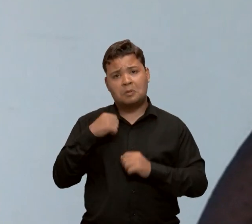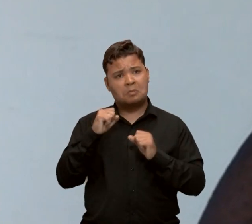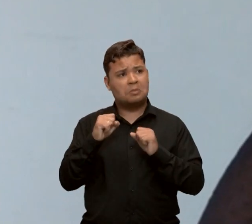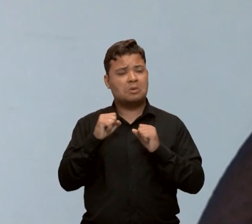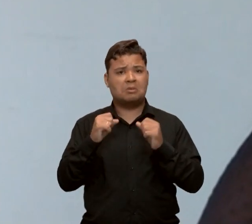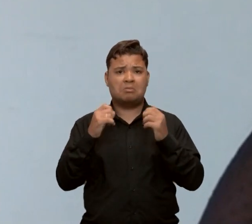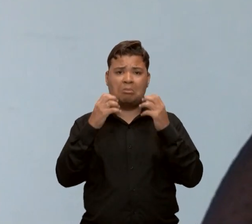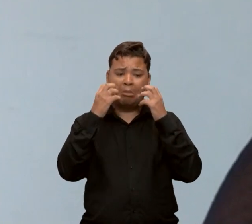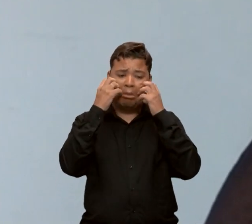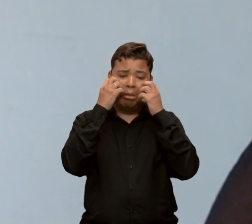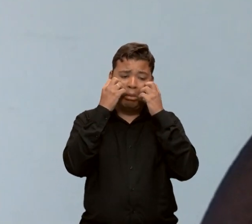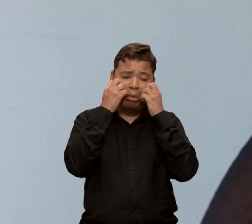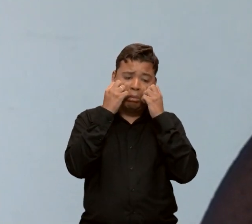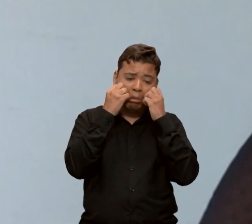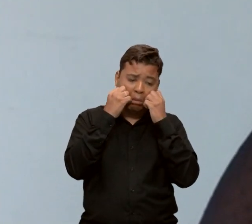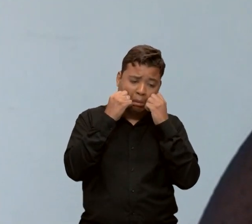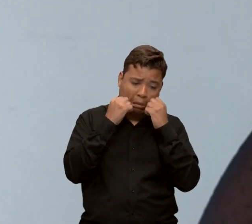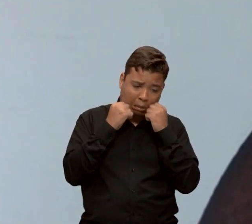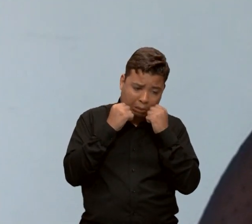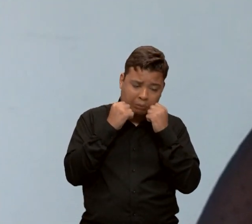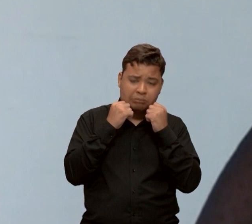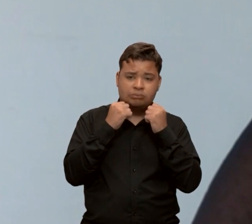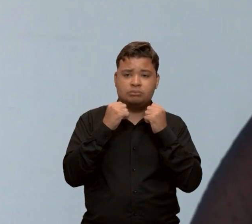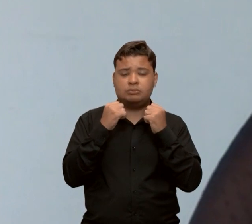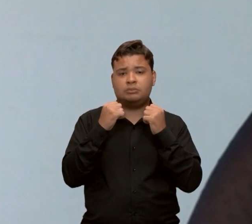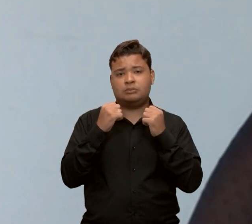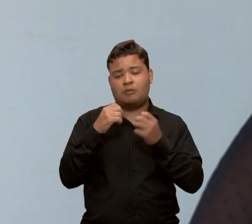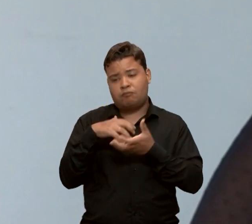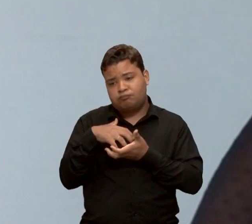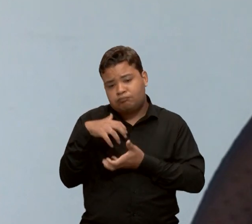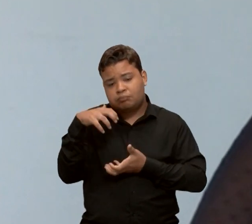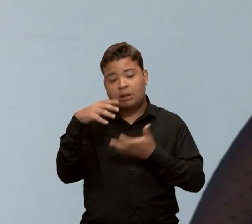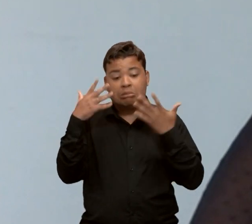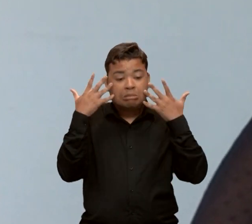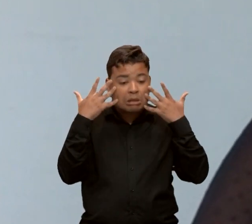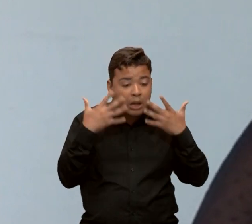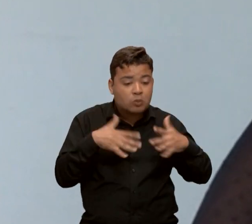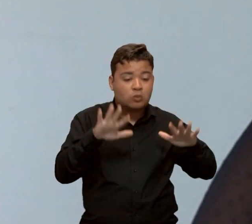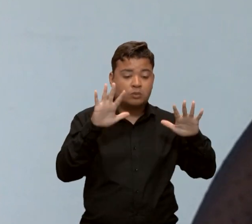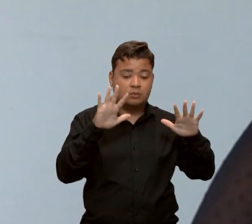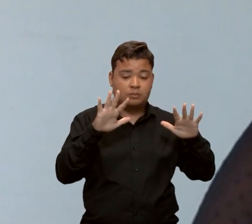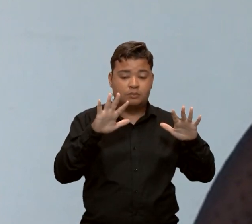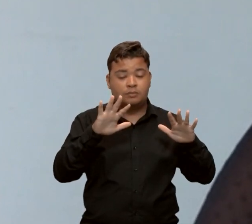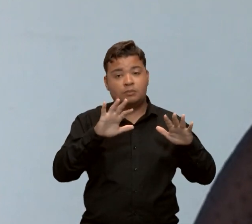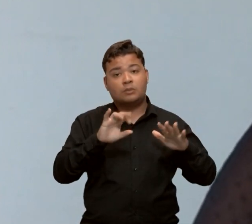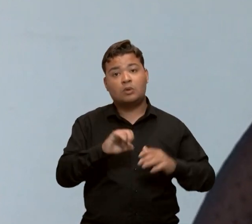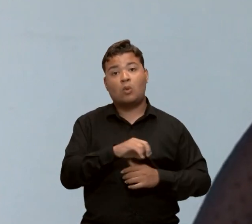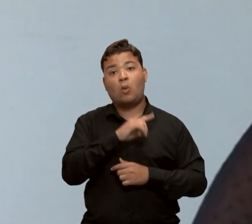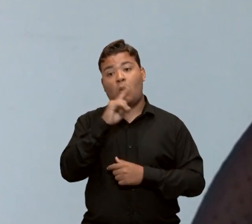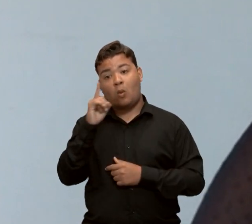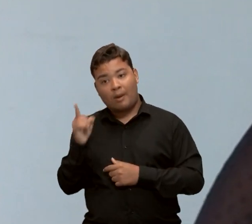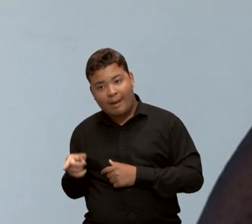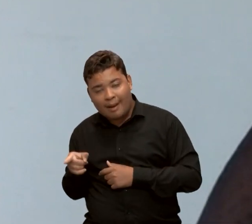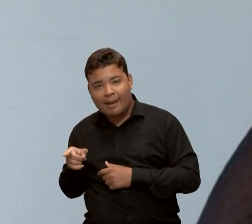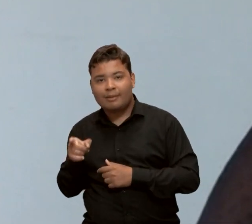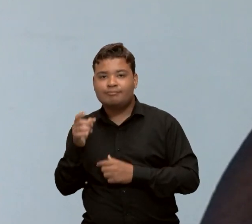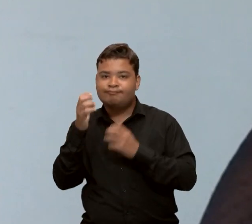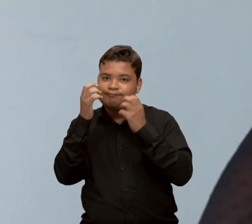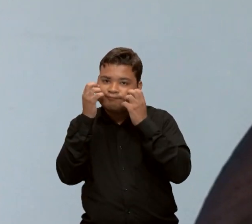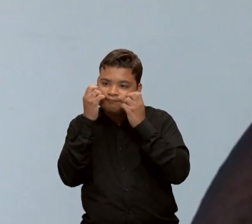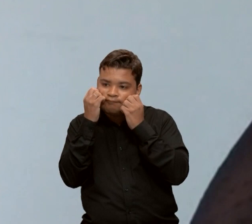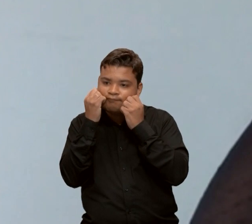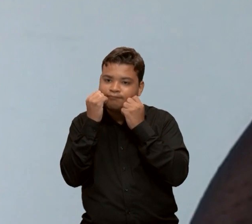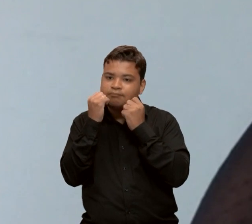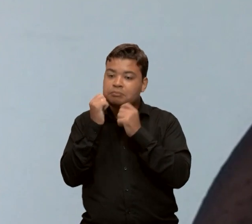né, ou um envelhecer que natural, ou um envelhecimento bem-sucedido. E aí, para